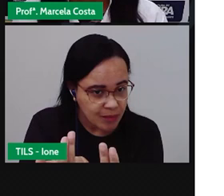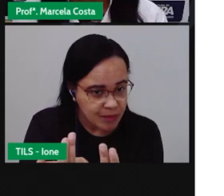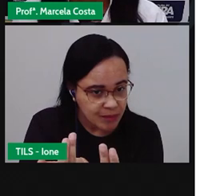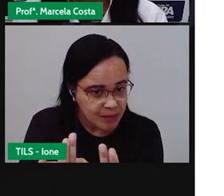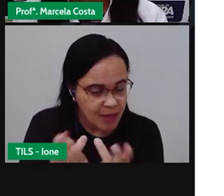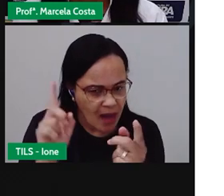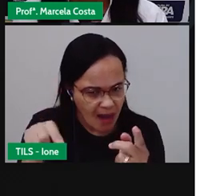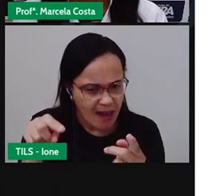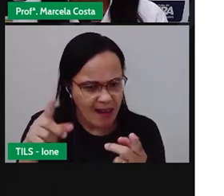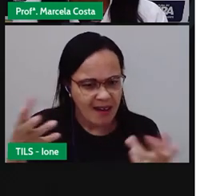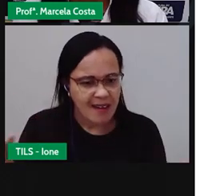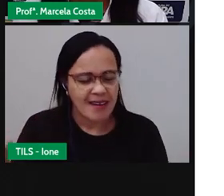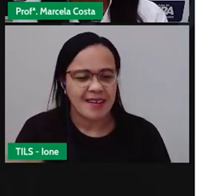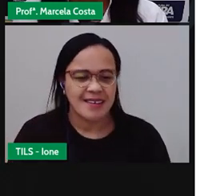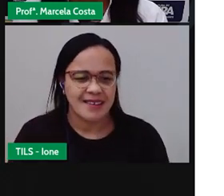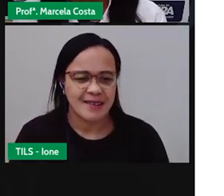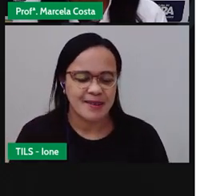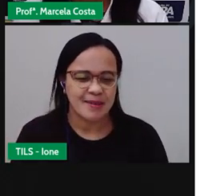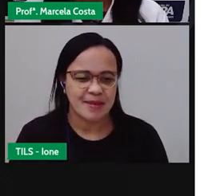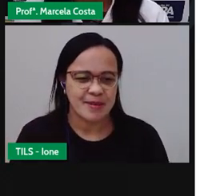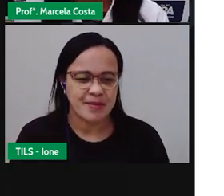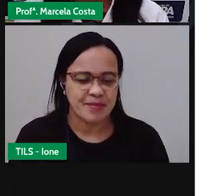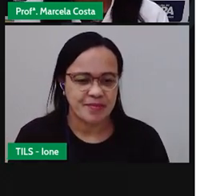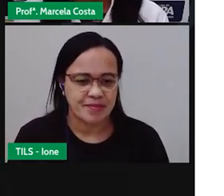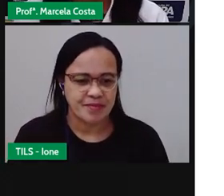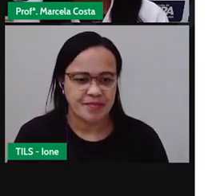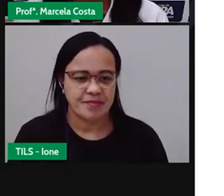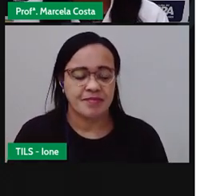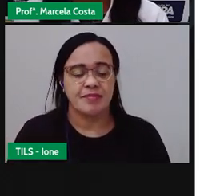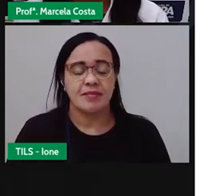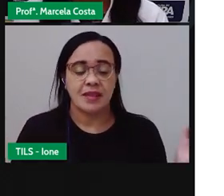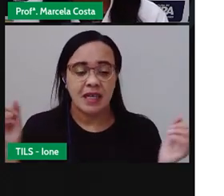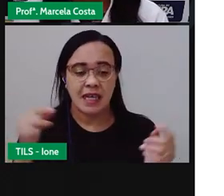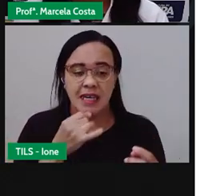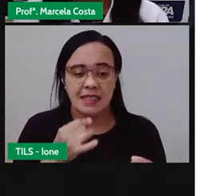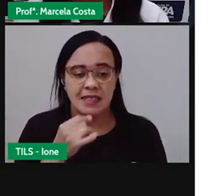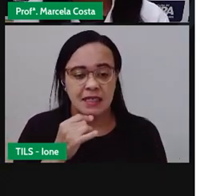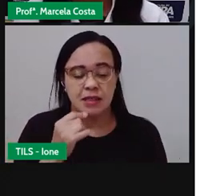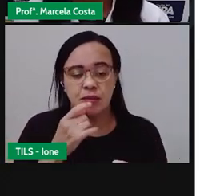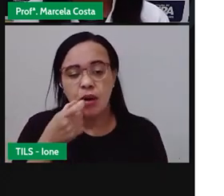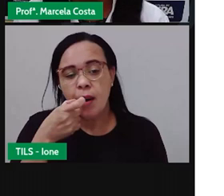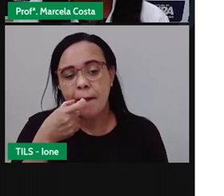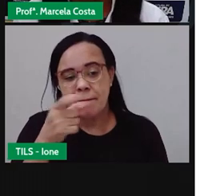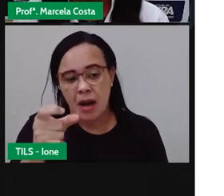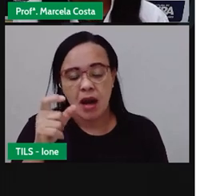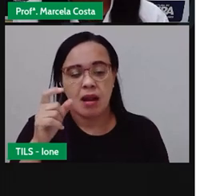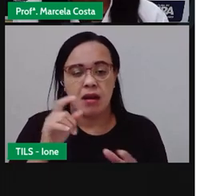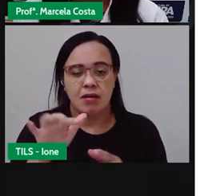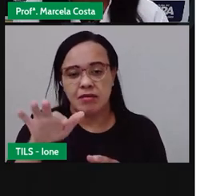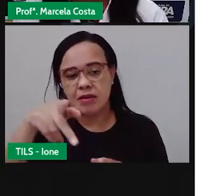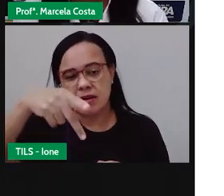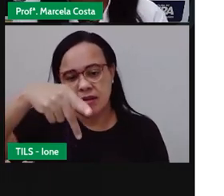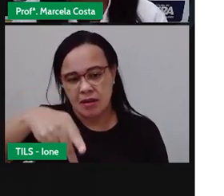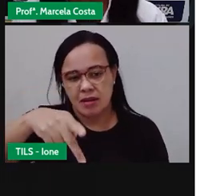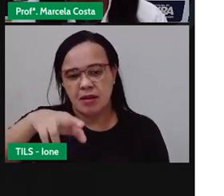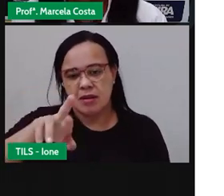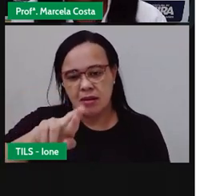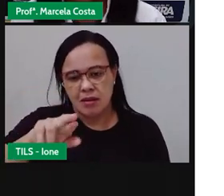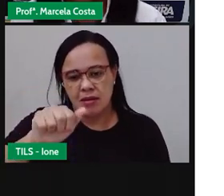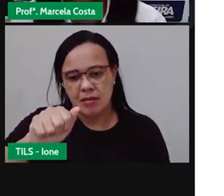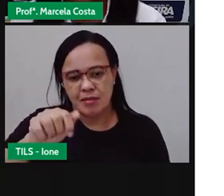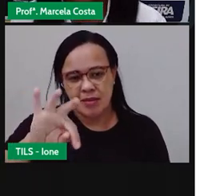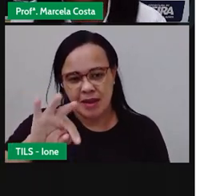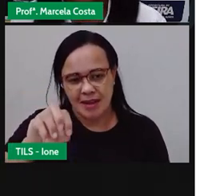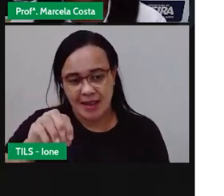E aí e quando eu falo pra tu o prato e quando eu falo